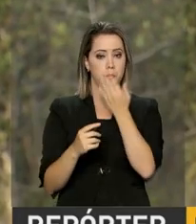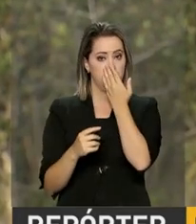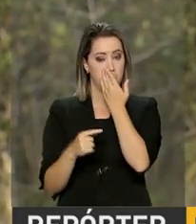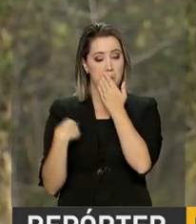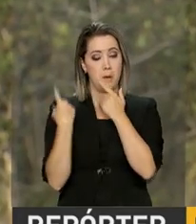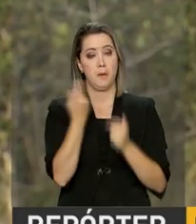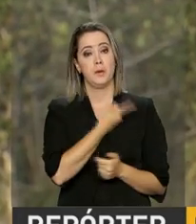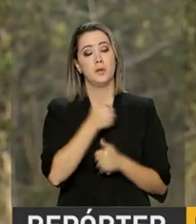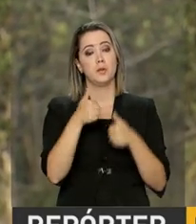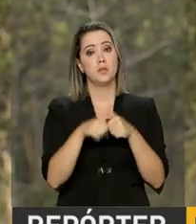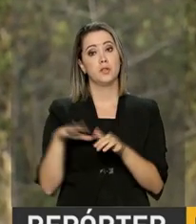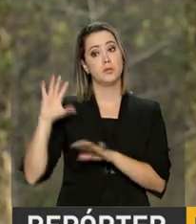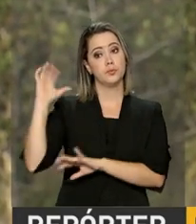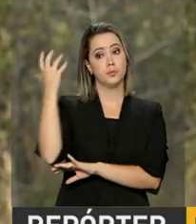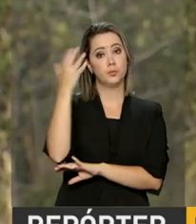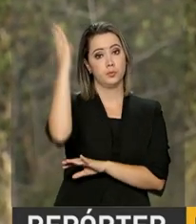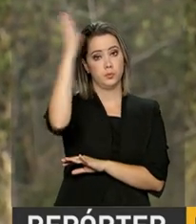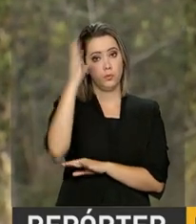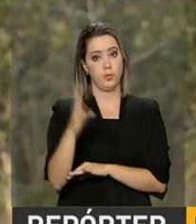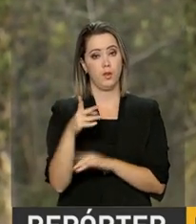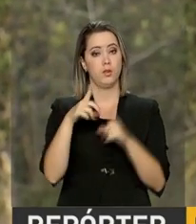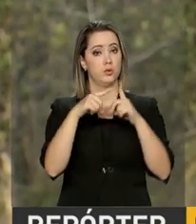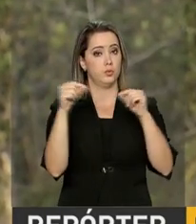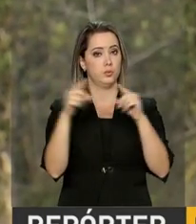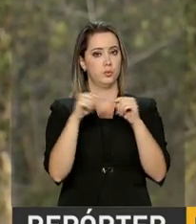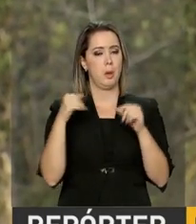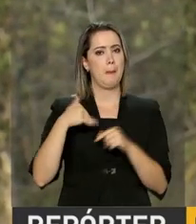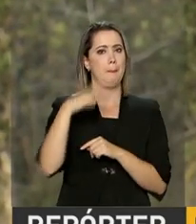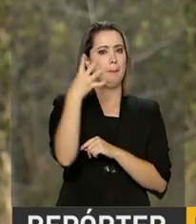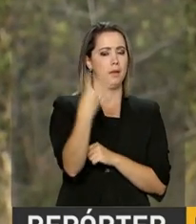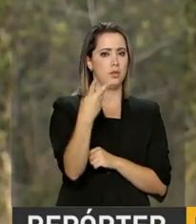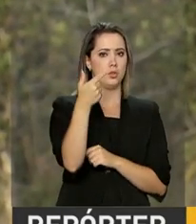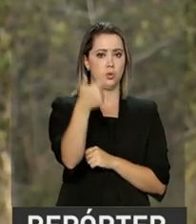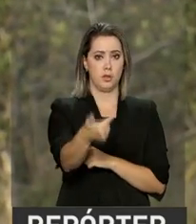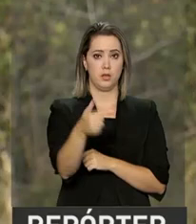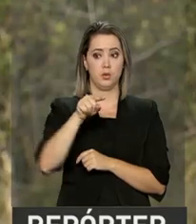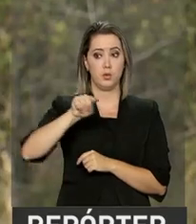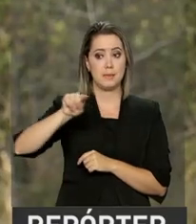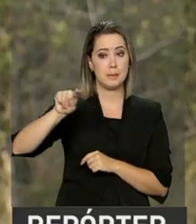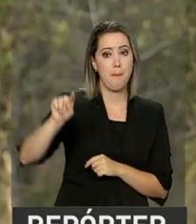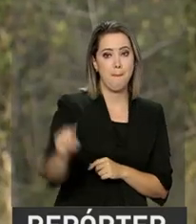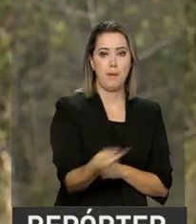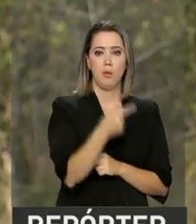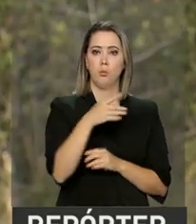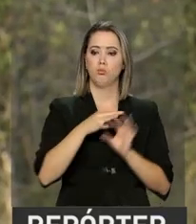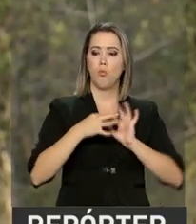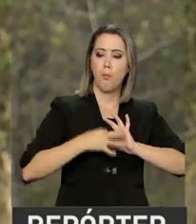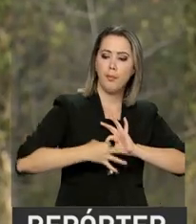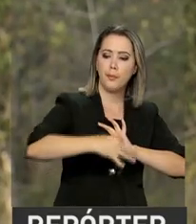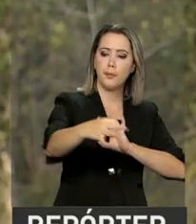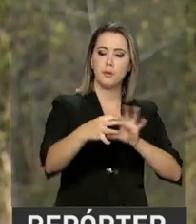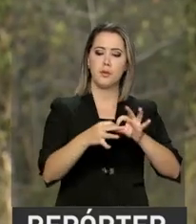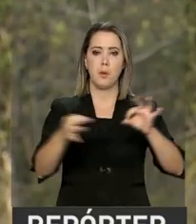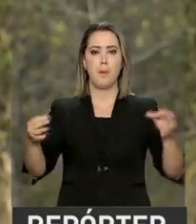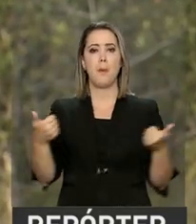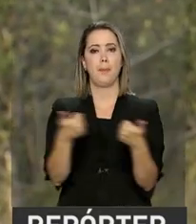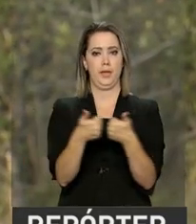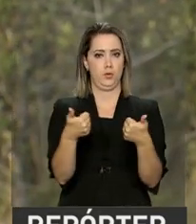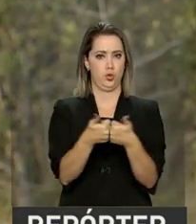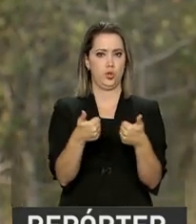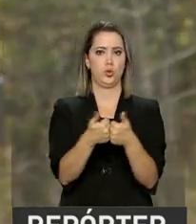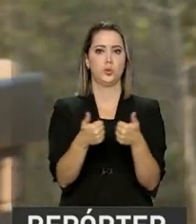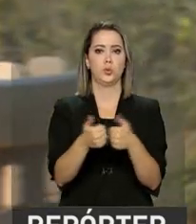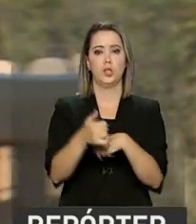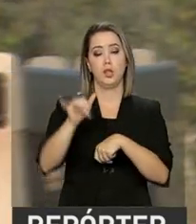de Brasília unidade de conservação que tem mais de 42.000 ha e fica bem pertinho da Capital Federal